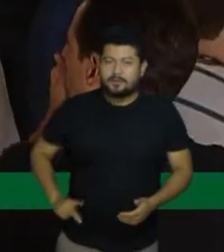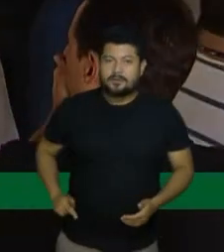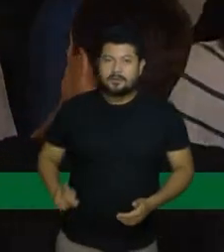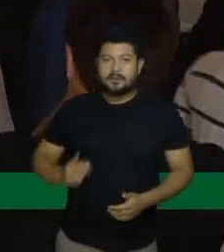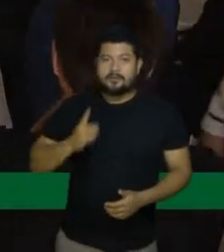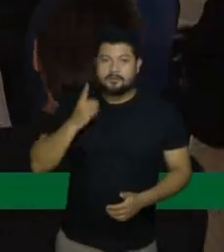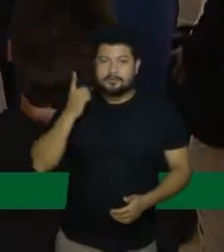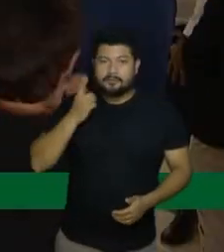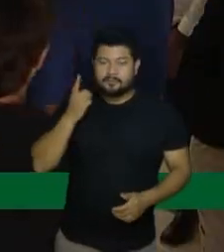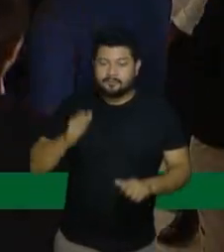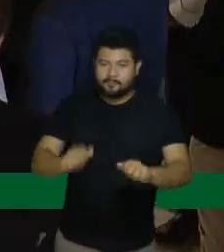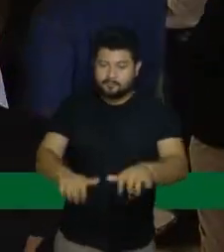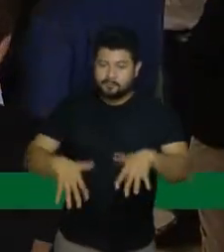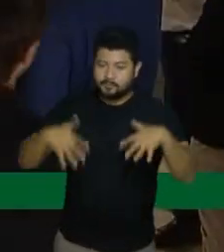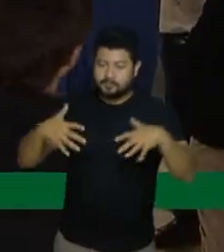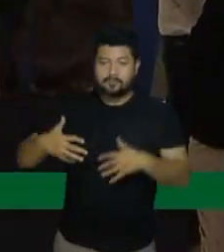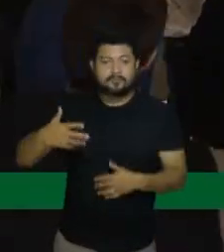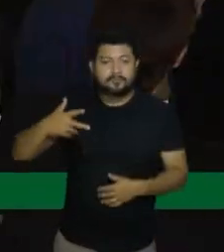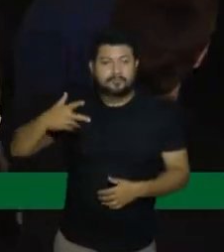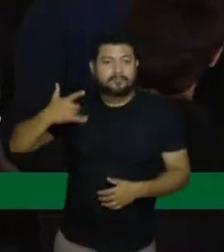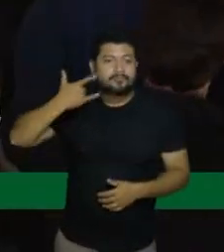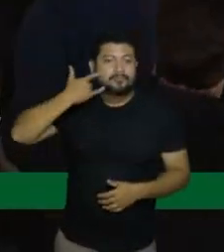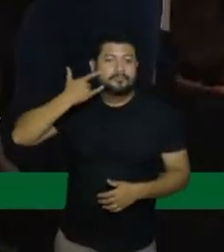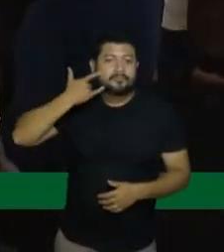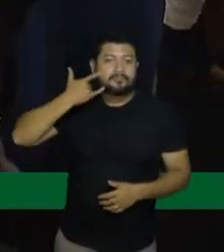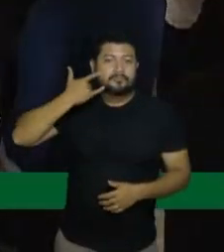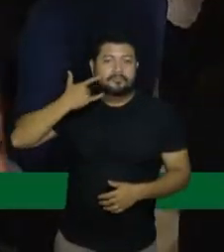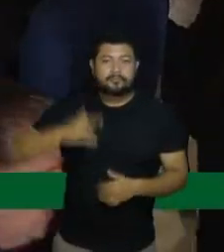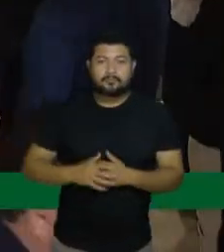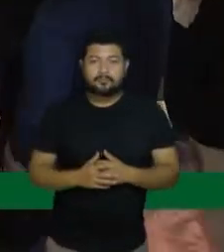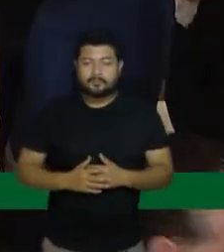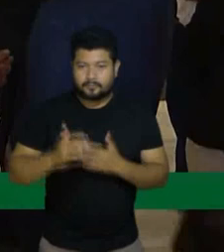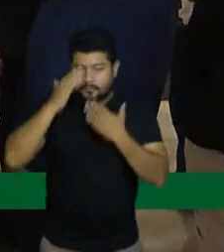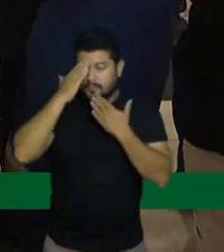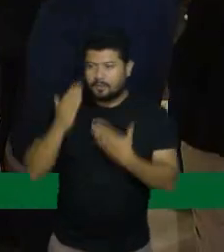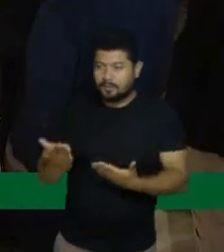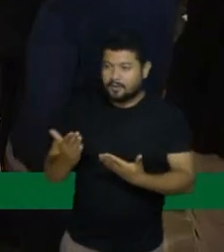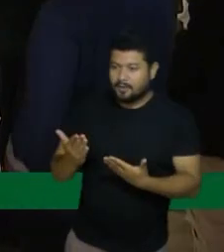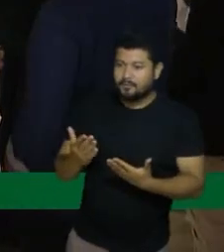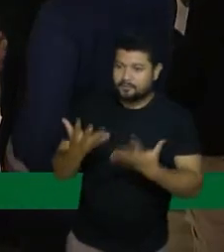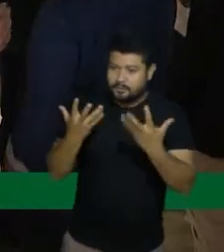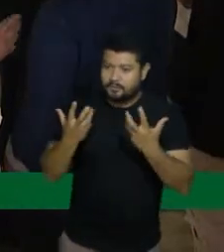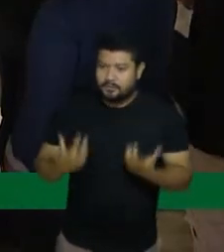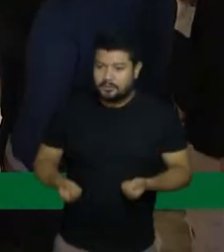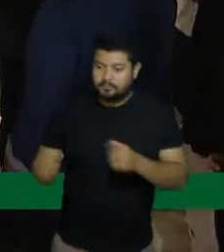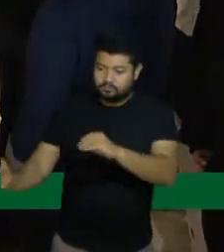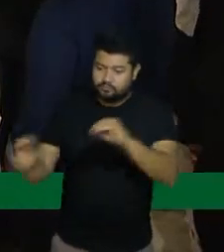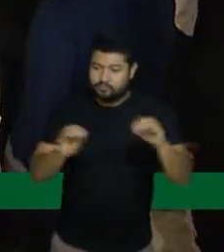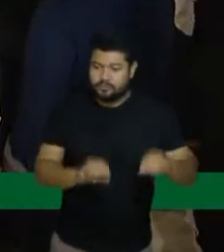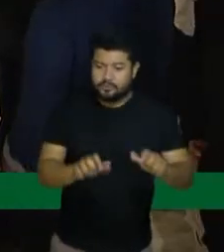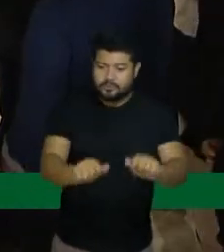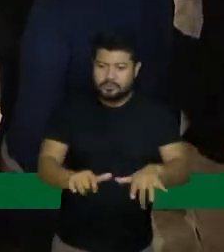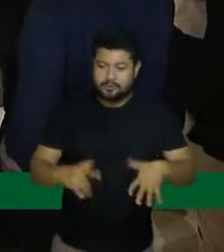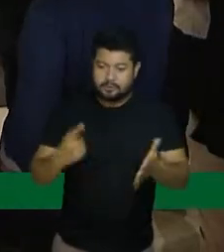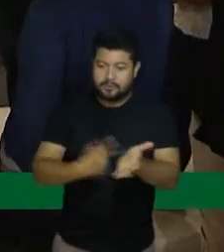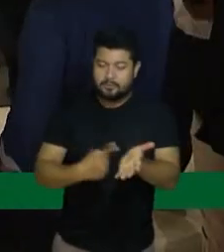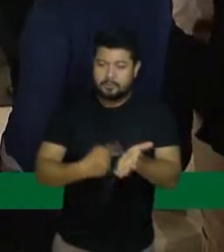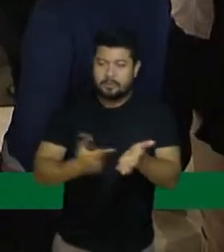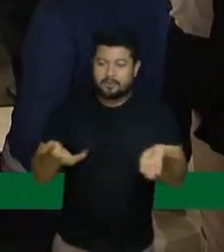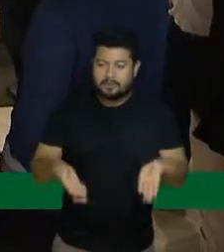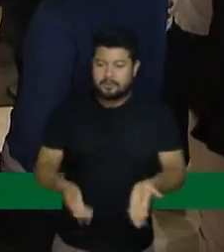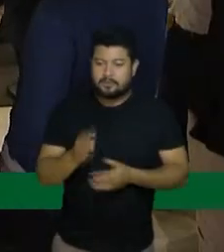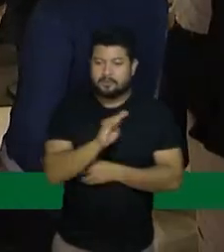câmara Mauro de Nadal muito obrigado por essa sessão Itinerante aqui em nossa cidade